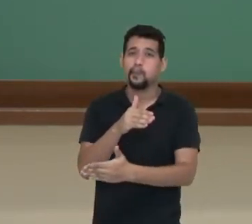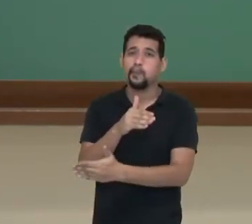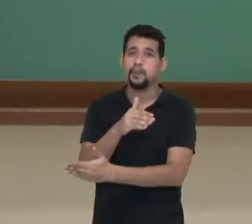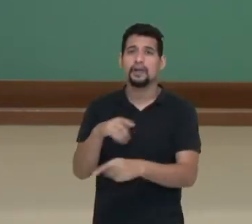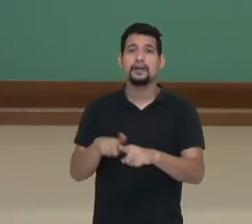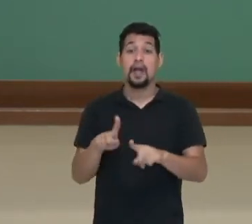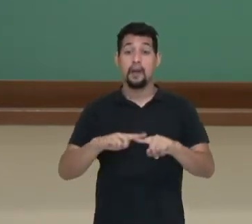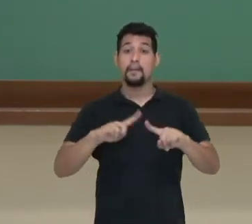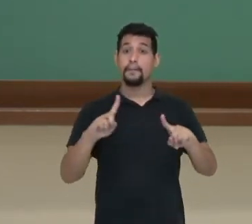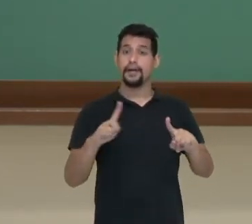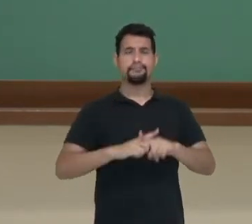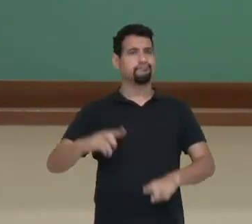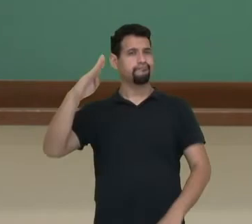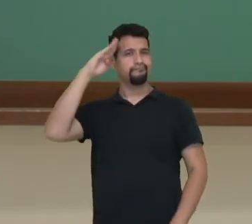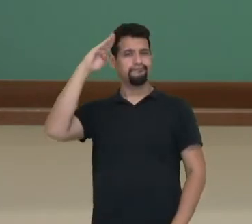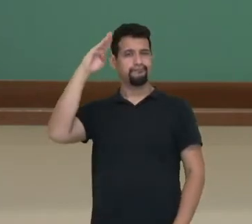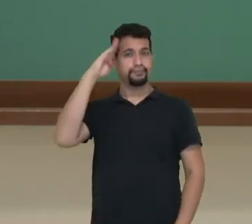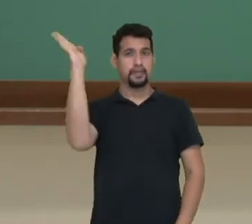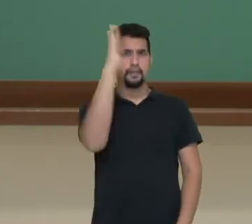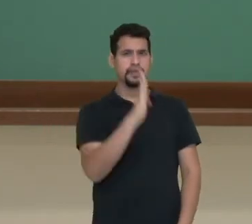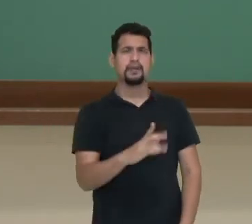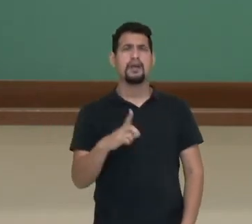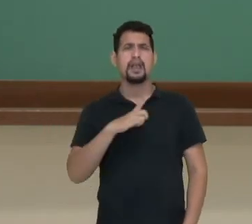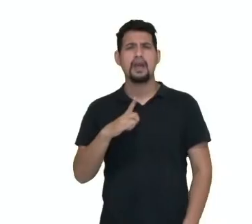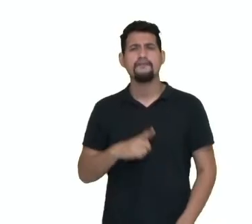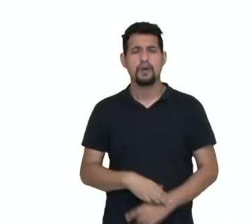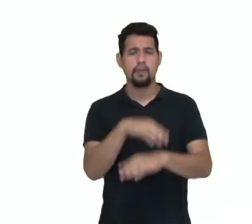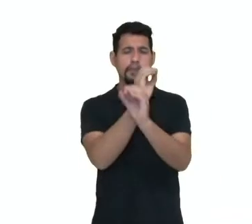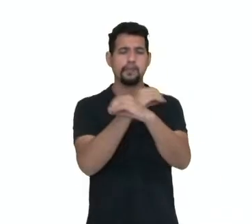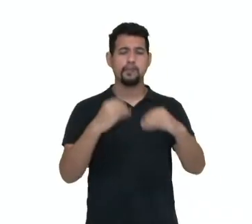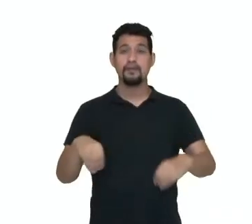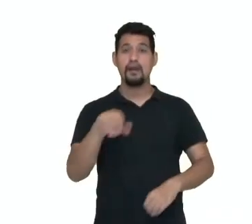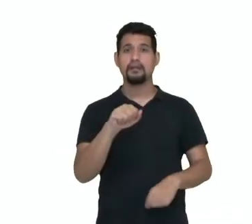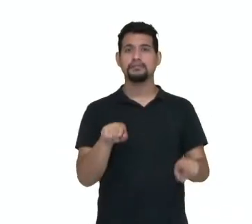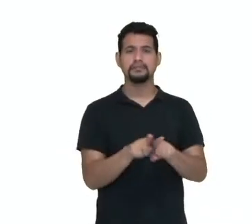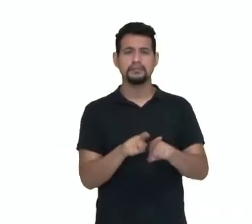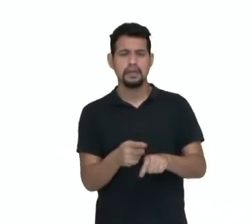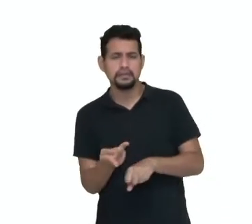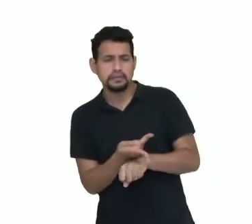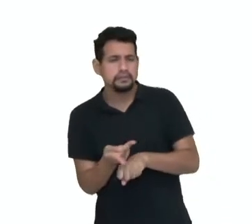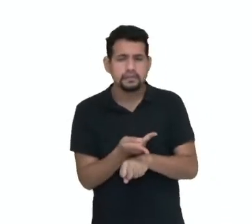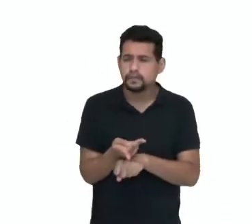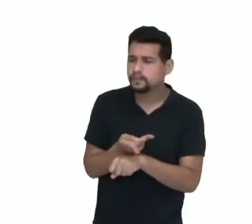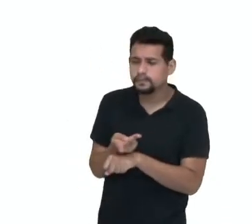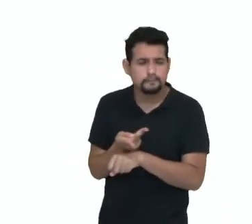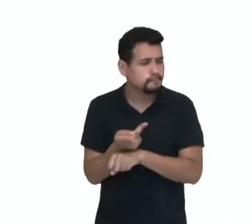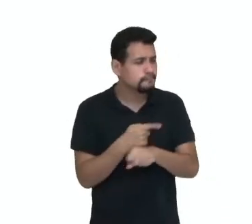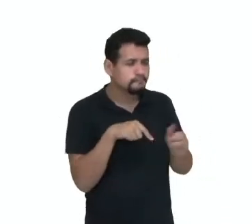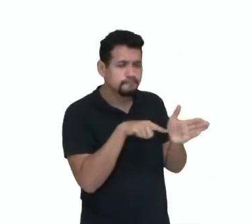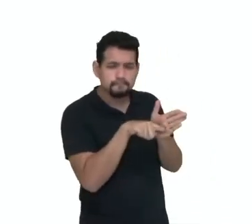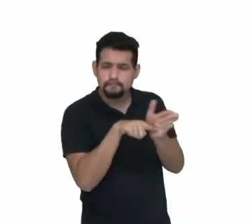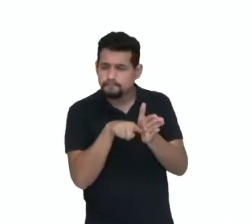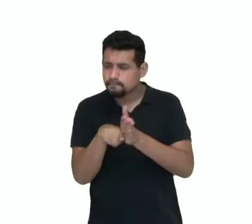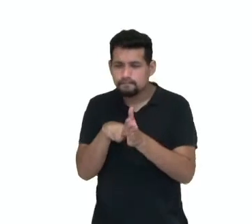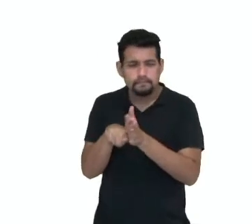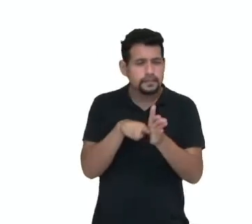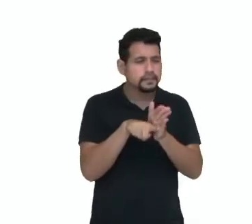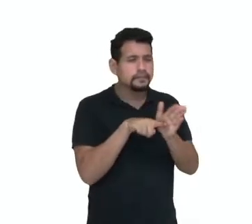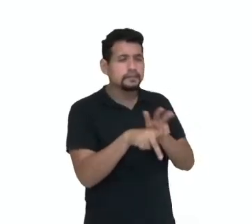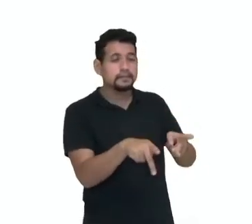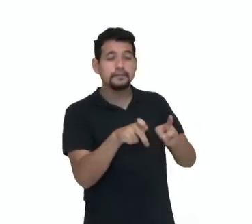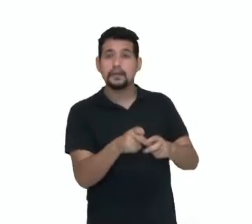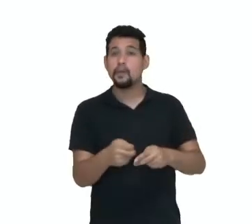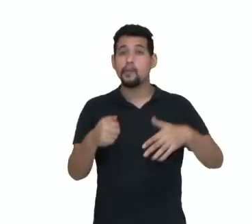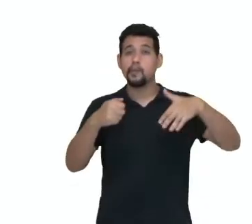Marinha Brasileira, ela participou no Oceano Atlântico justamente de missões de caça aos submarinos, missões anti-submarino, e